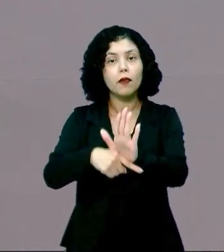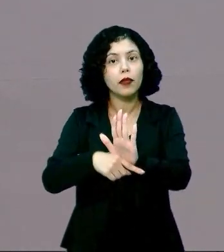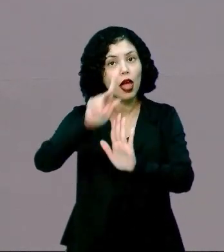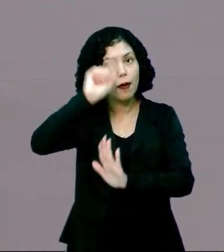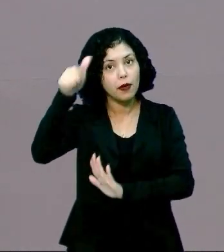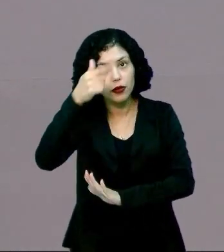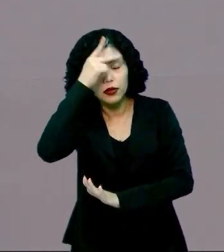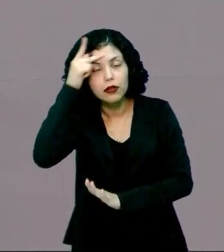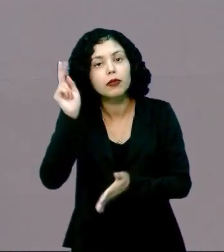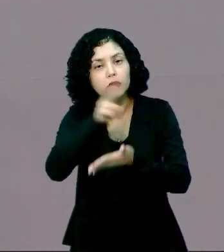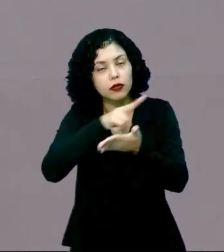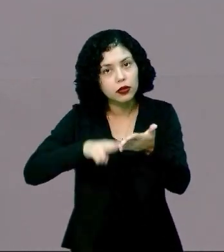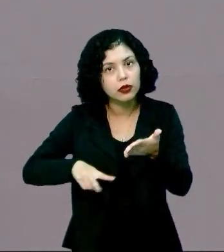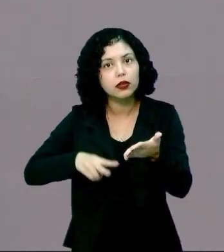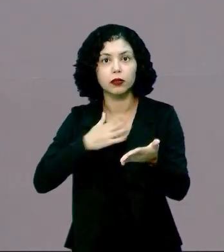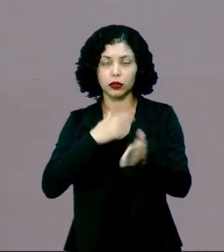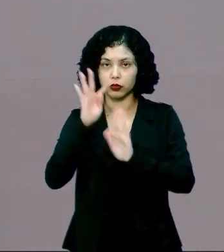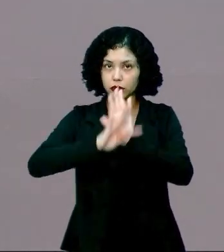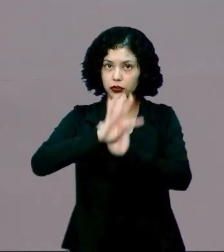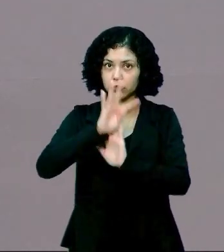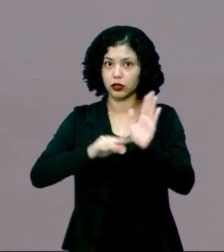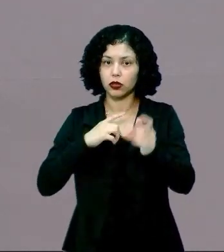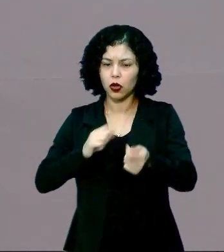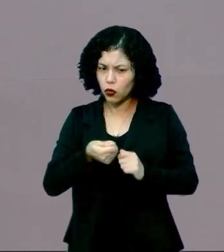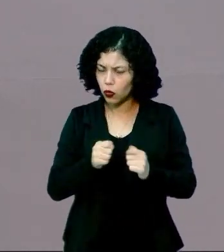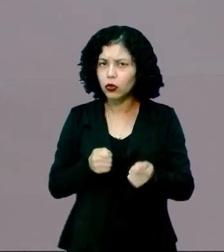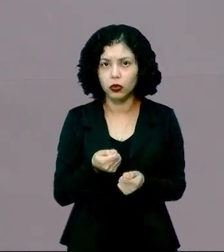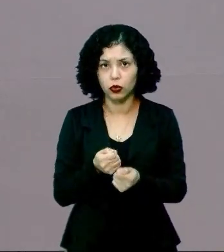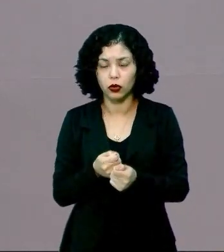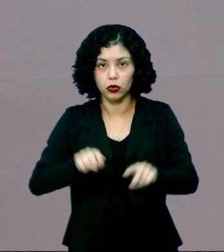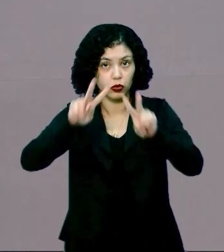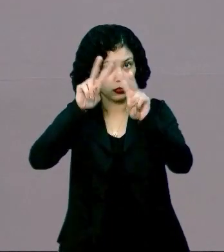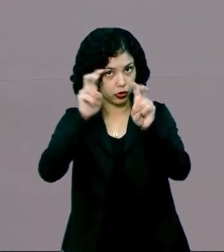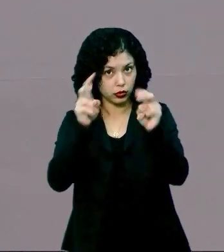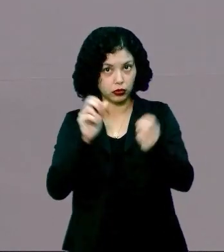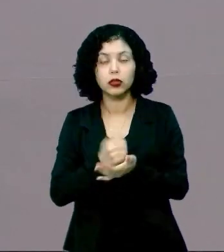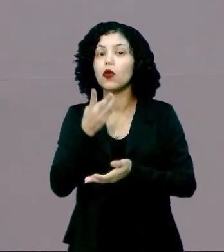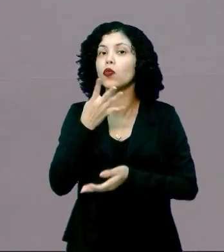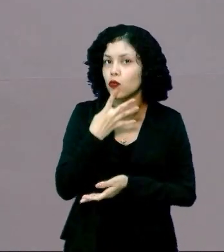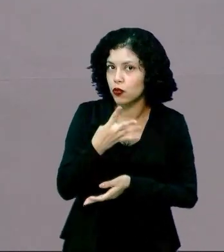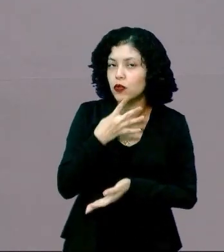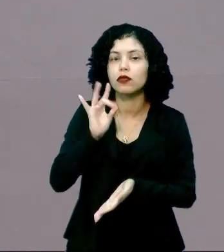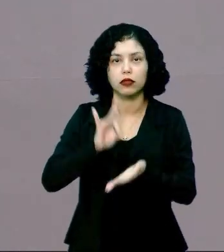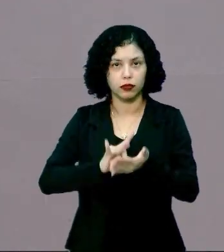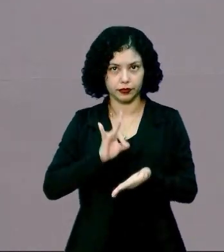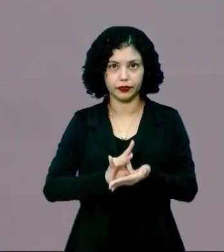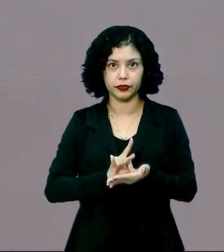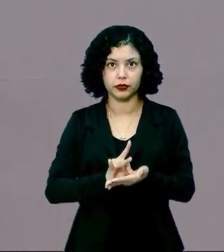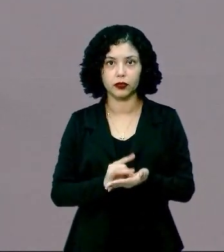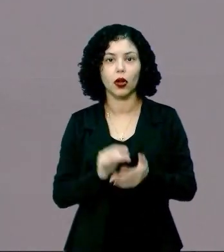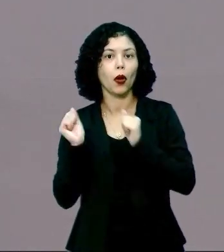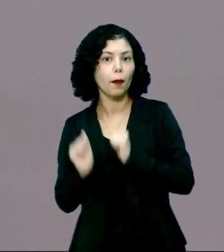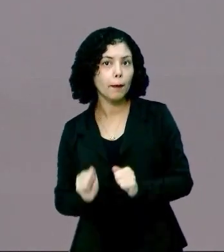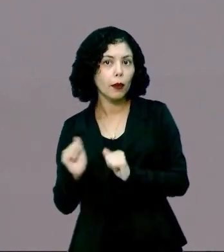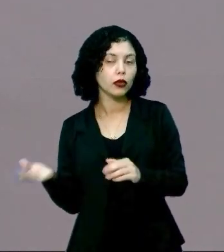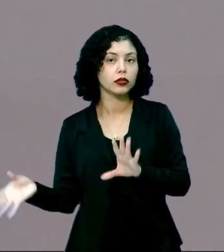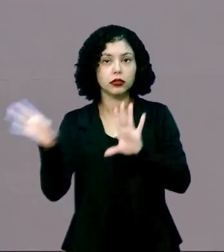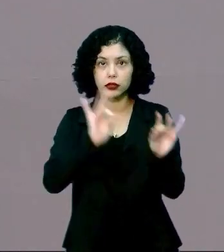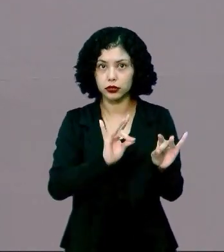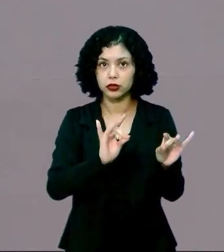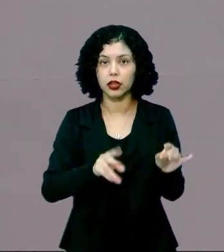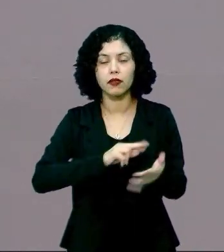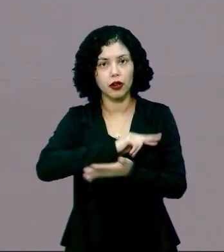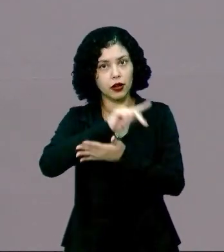o meu texto que eu estou tendo um domínio sobre aquele assunto, que eu conheço de fato. E aí eu posso trazer vários tipos